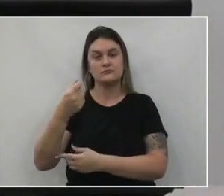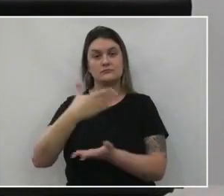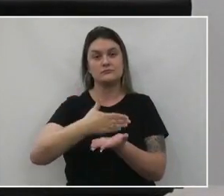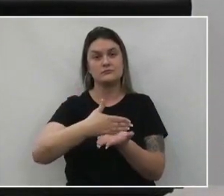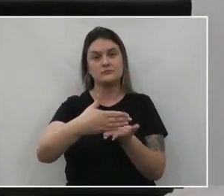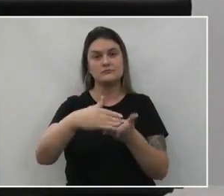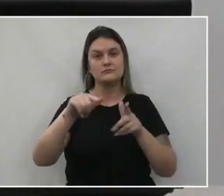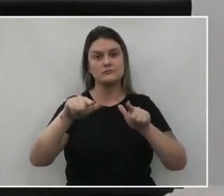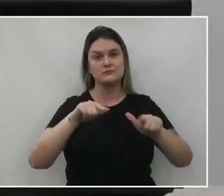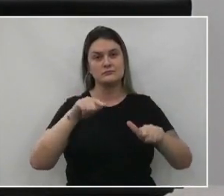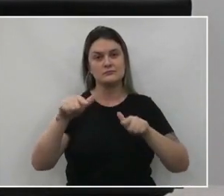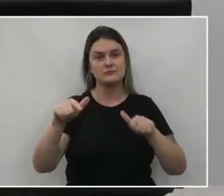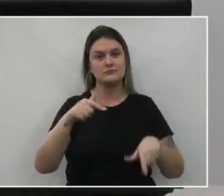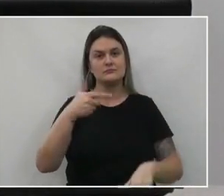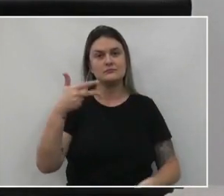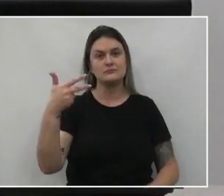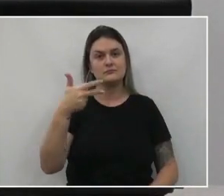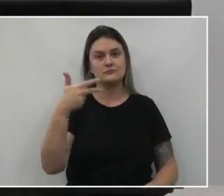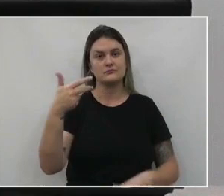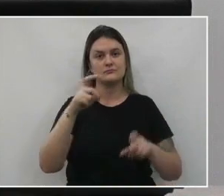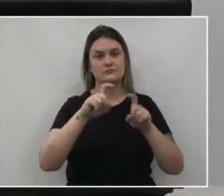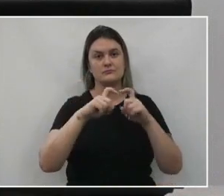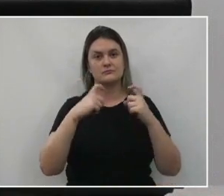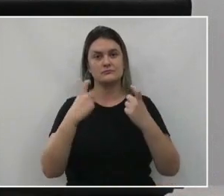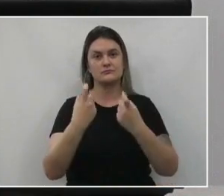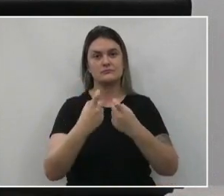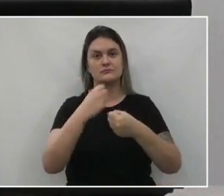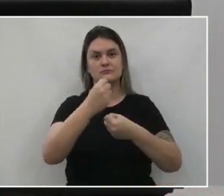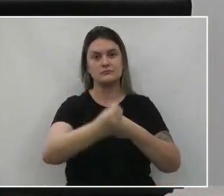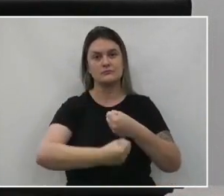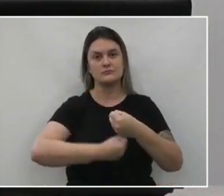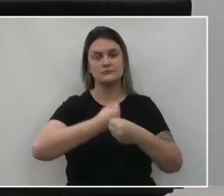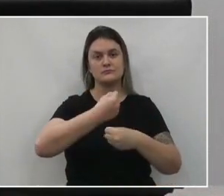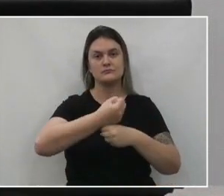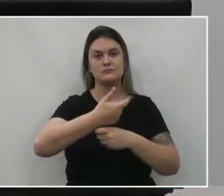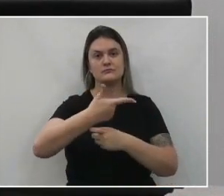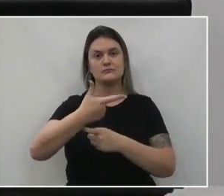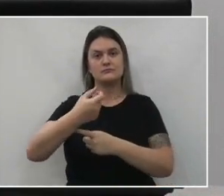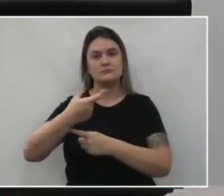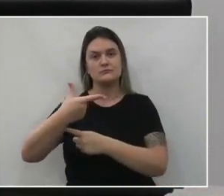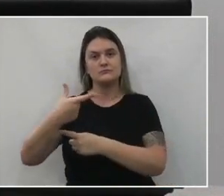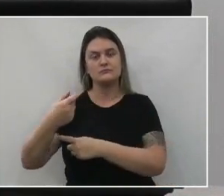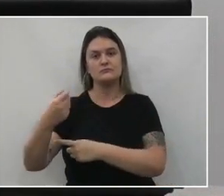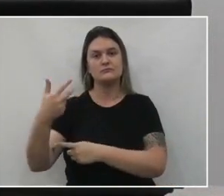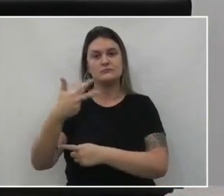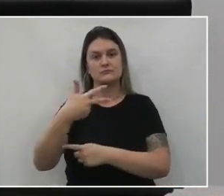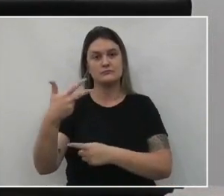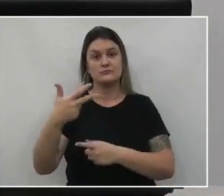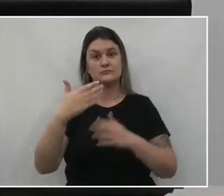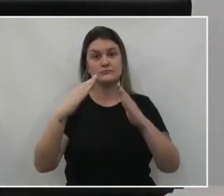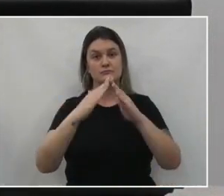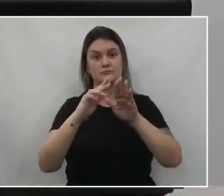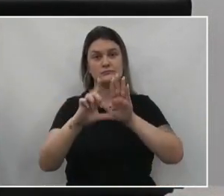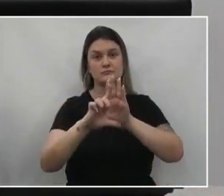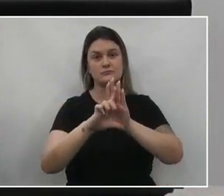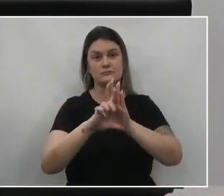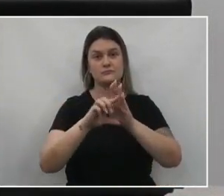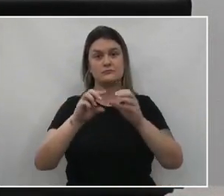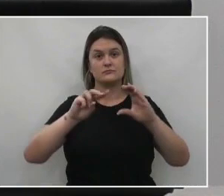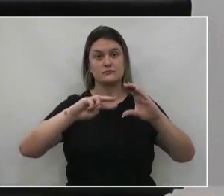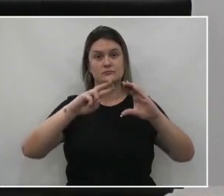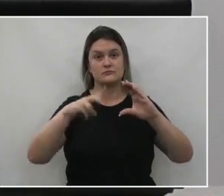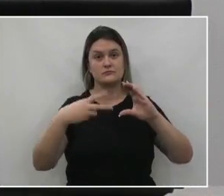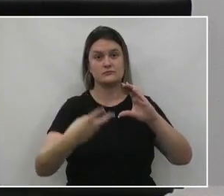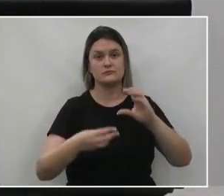Declaro abertos os trabalhos da 33ª Reunião Ordinária do Exercício de 2020, da 33ª Legislatura da Câmara